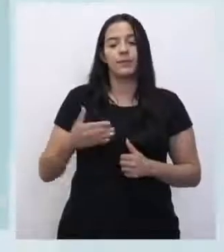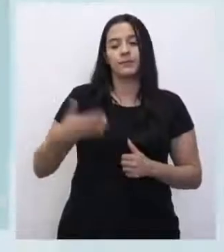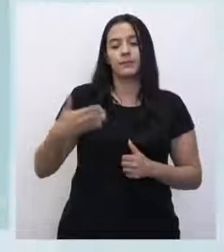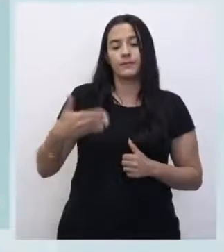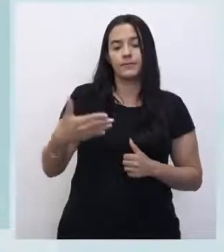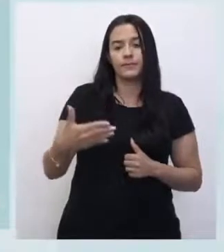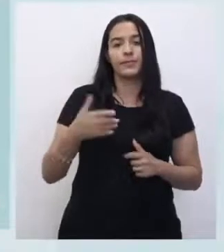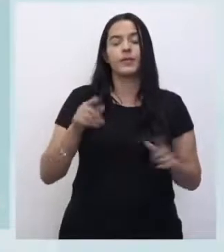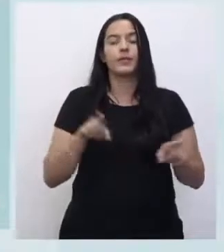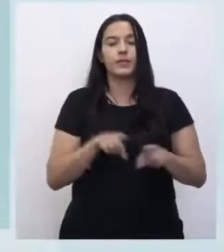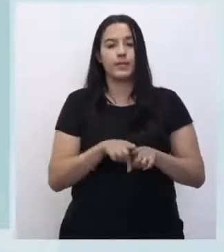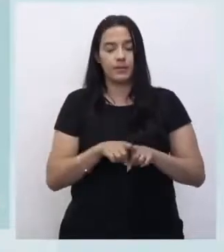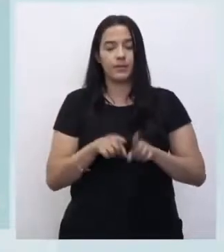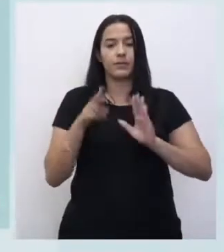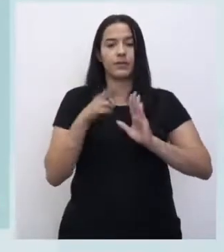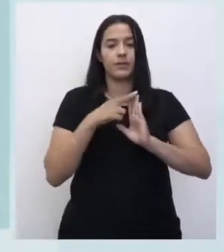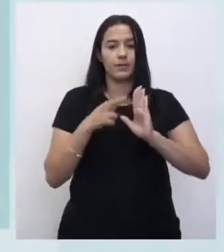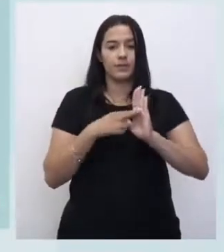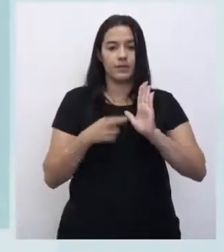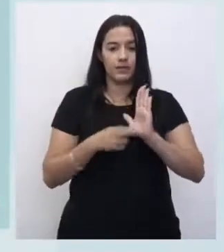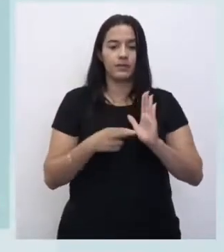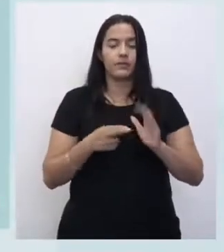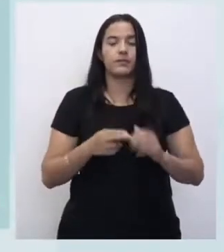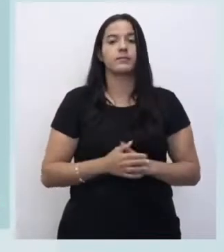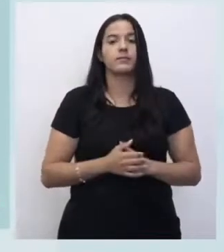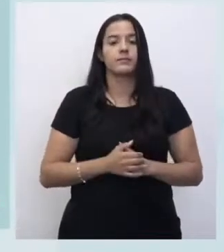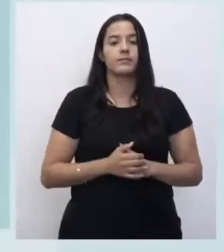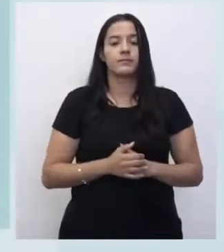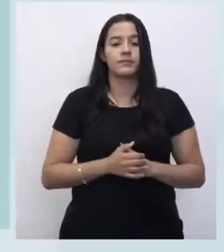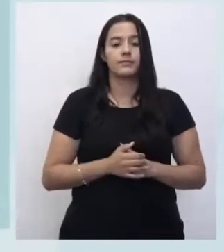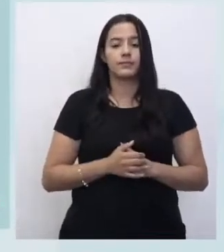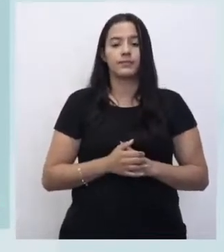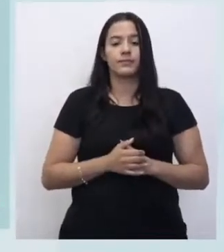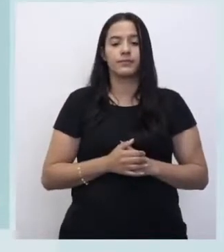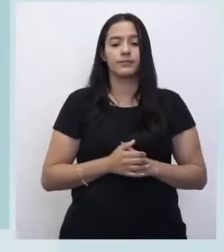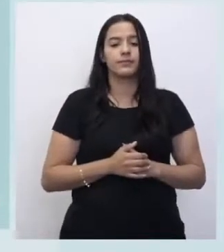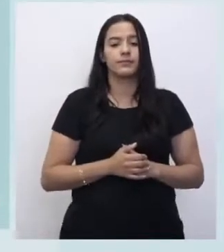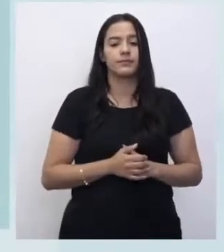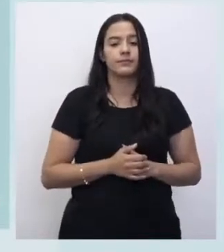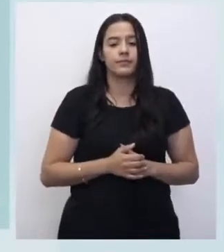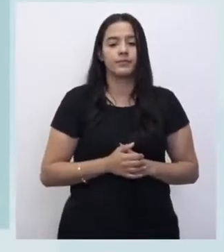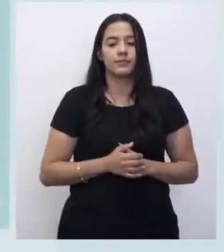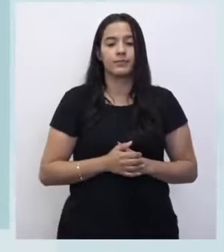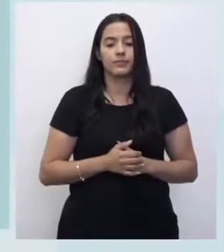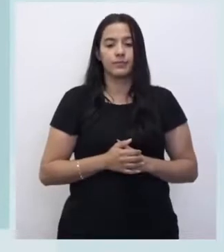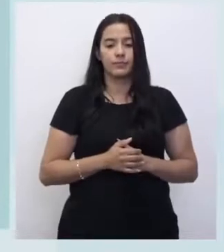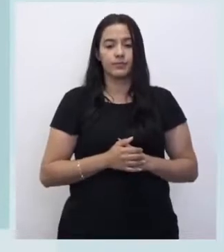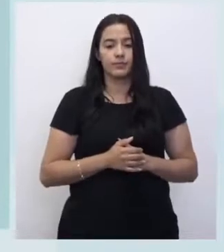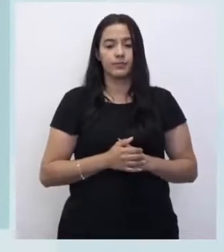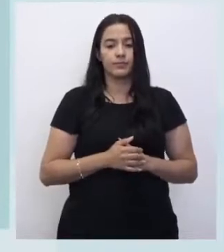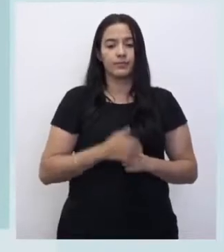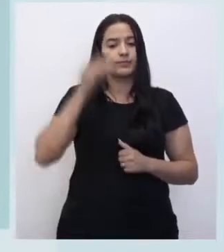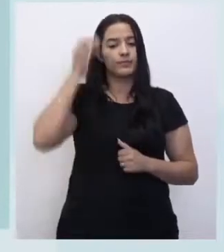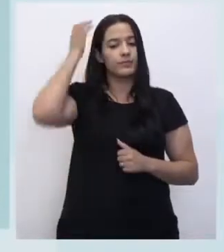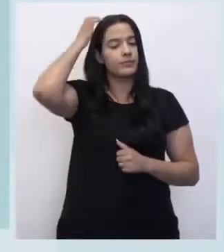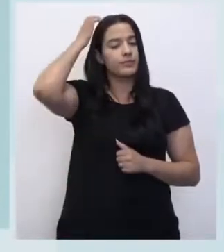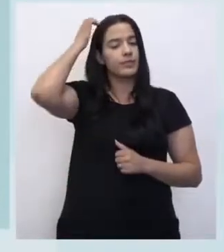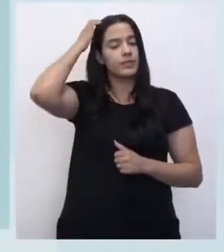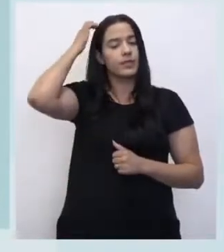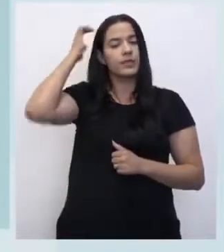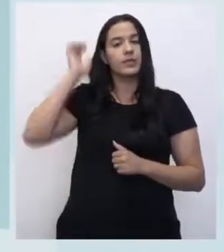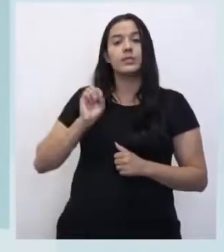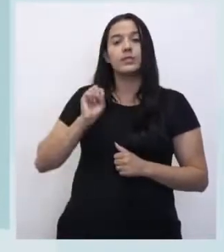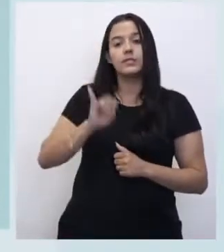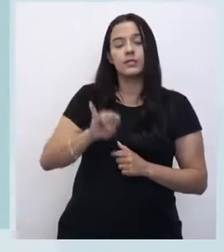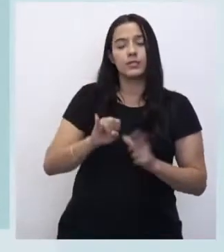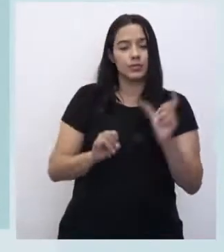tem lá a mesma regra, ó. If the adjective ends in a consonant plus Y, cut the Y and add IEST. Se um adjetivo